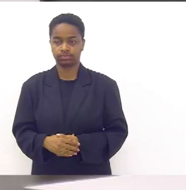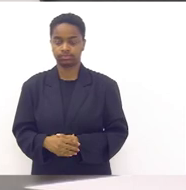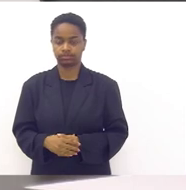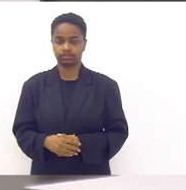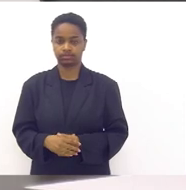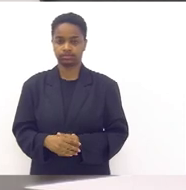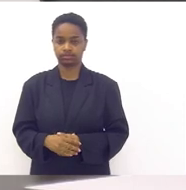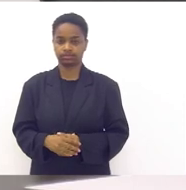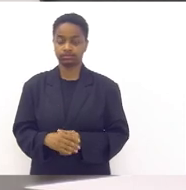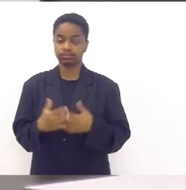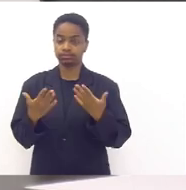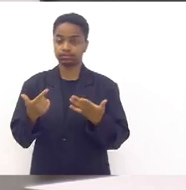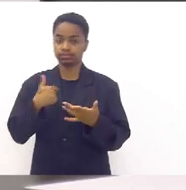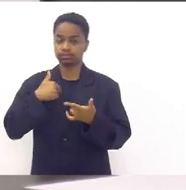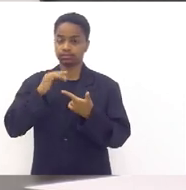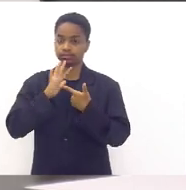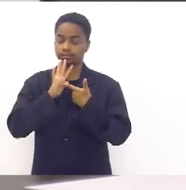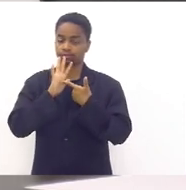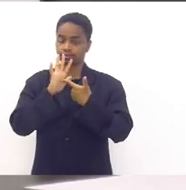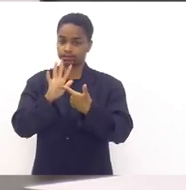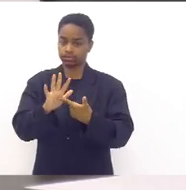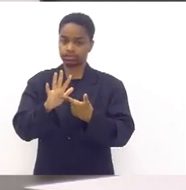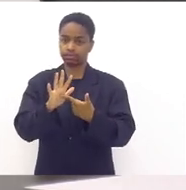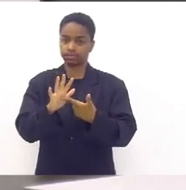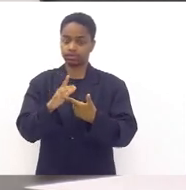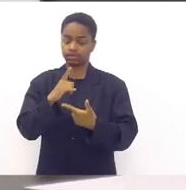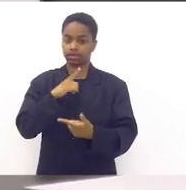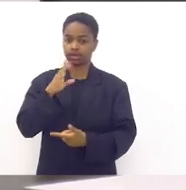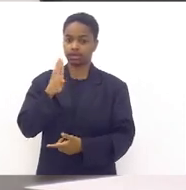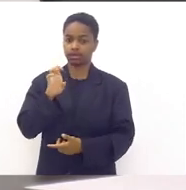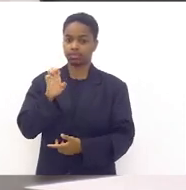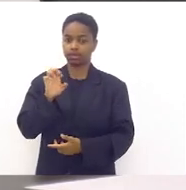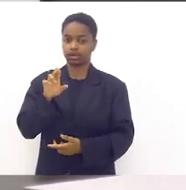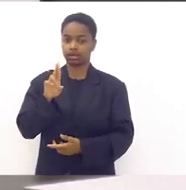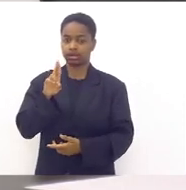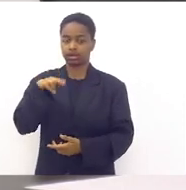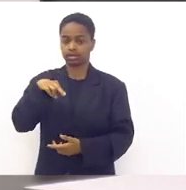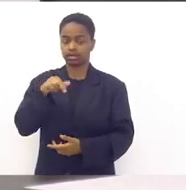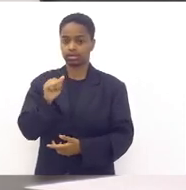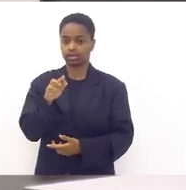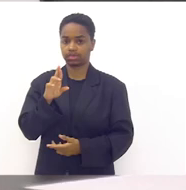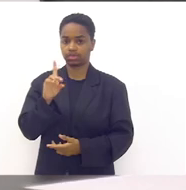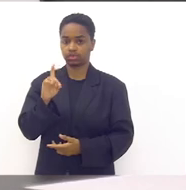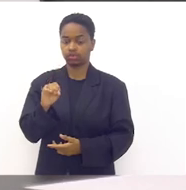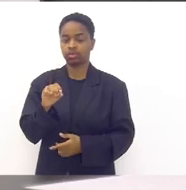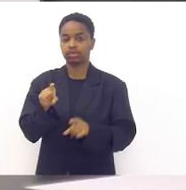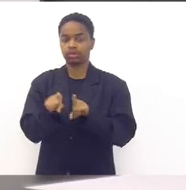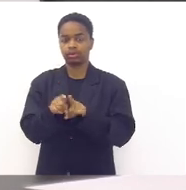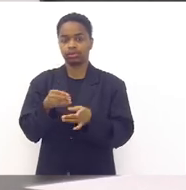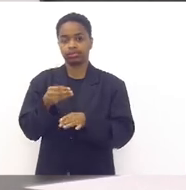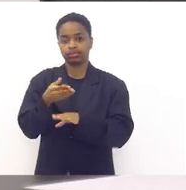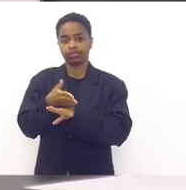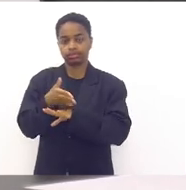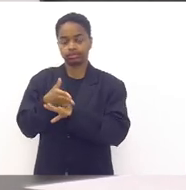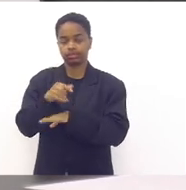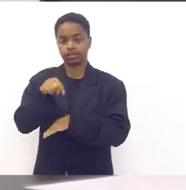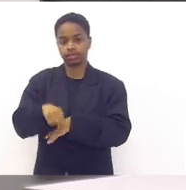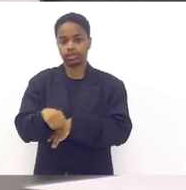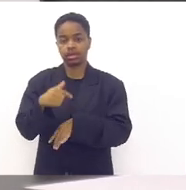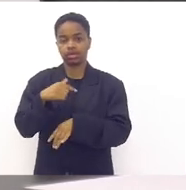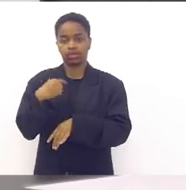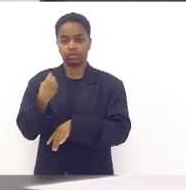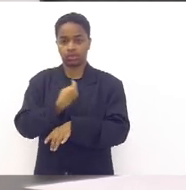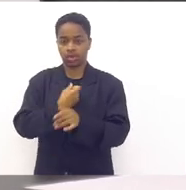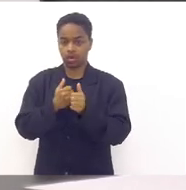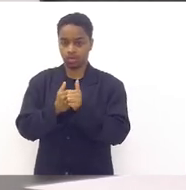E eu coloquei, né, tava o Bernardo App, que também esteve aqui, aliás, essa comissão está acompanhando isso, ou seja,